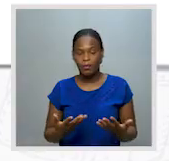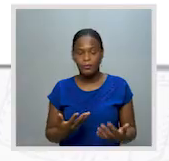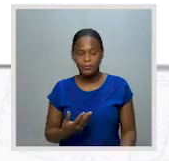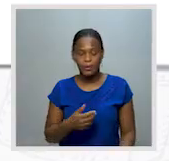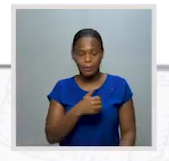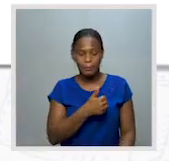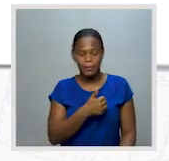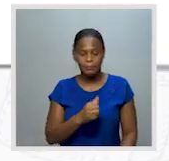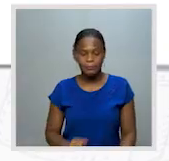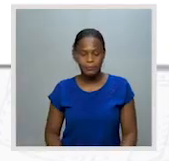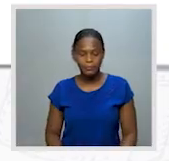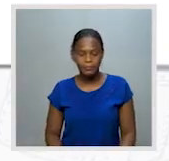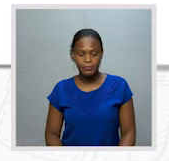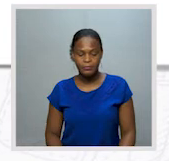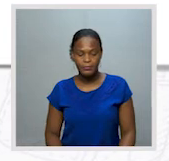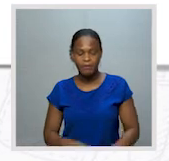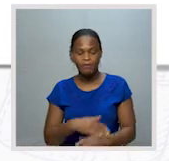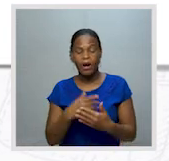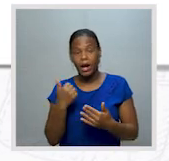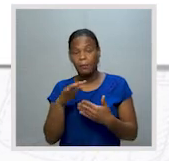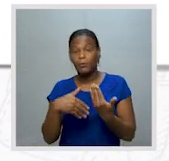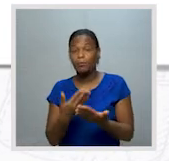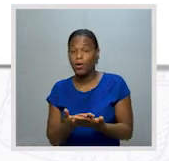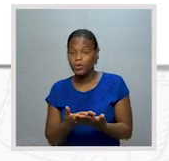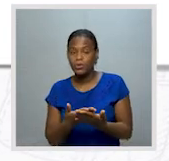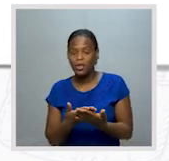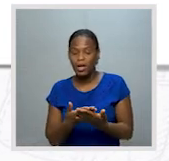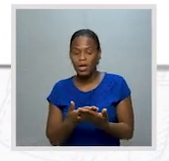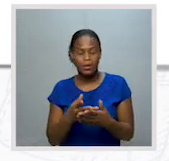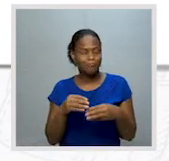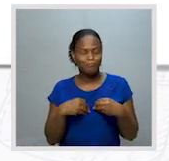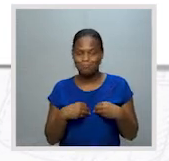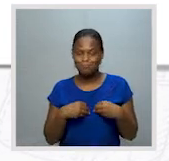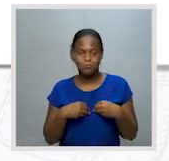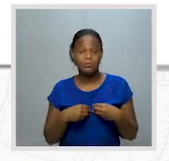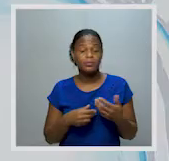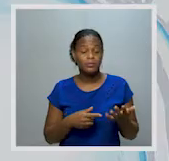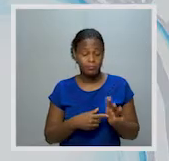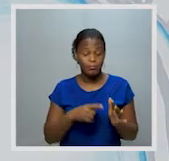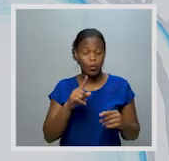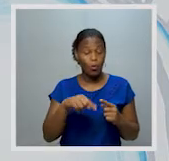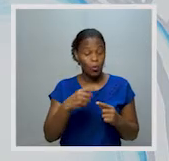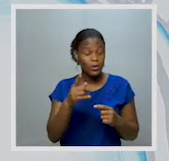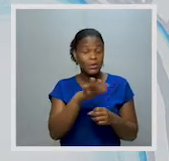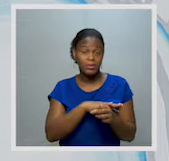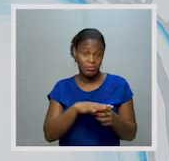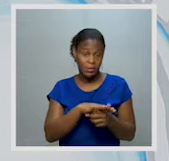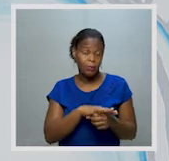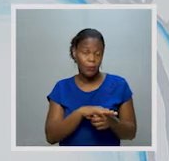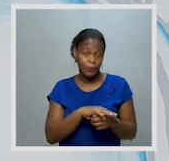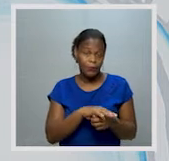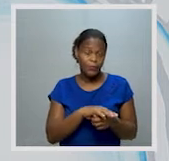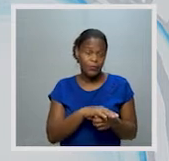linha B. Far-lhe-ei uma proposta irrecusável. Nossa, outra situação